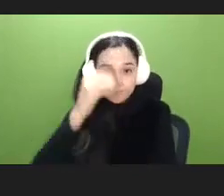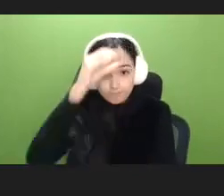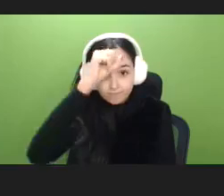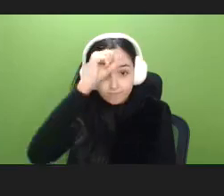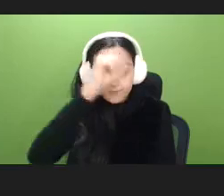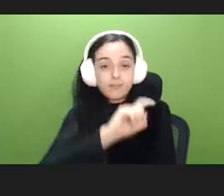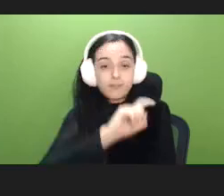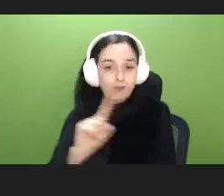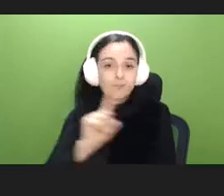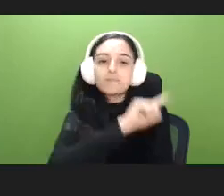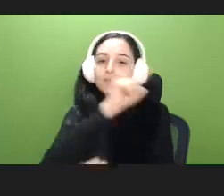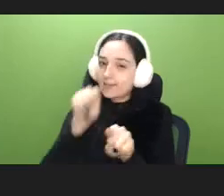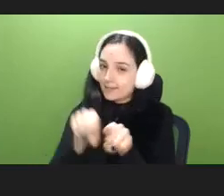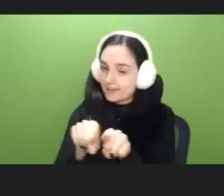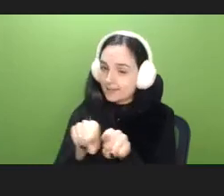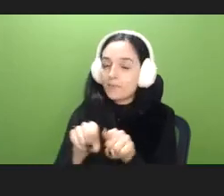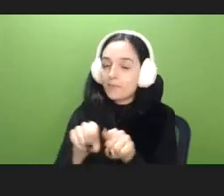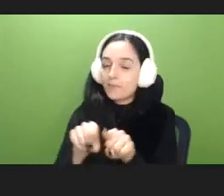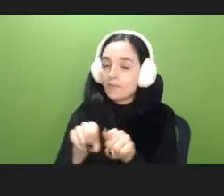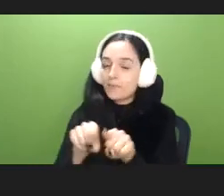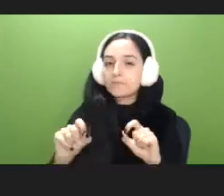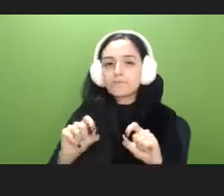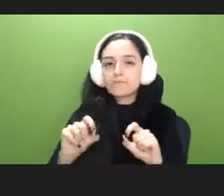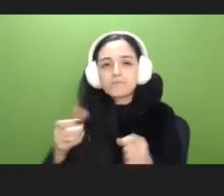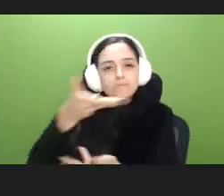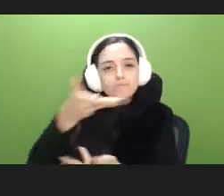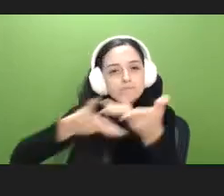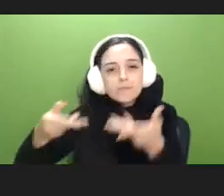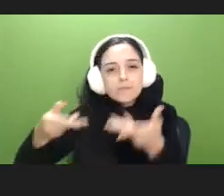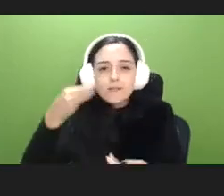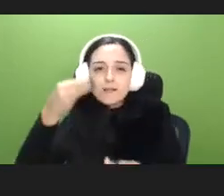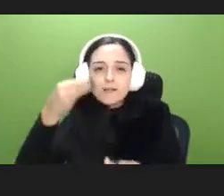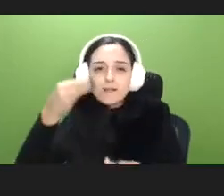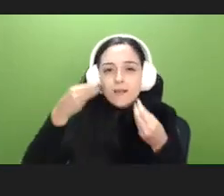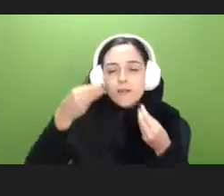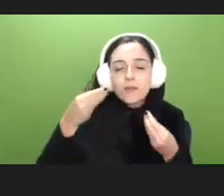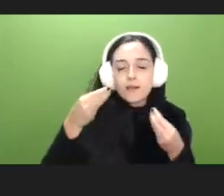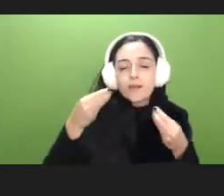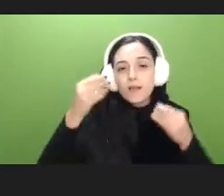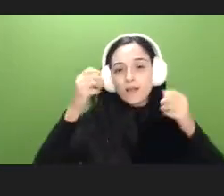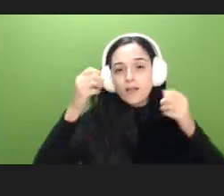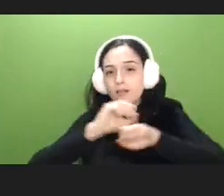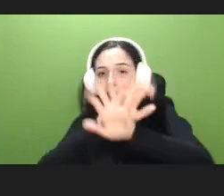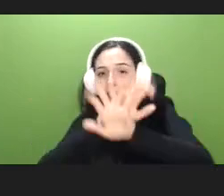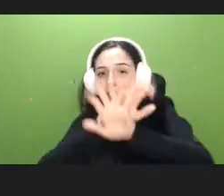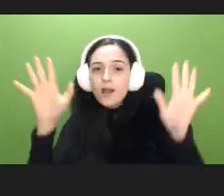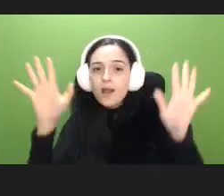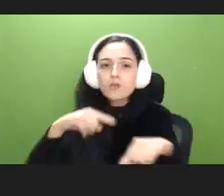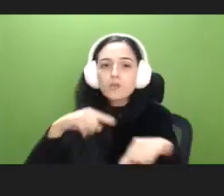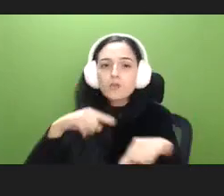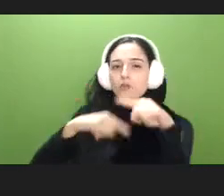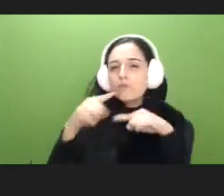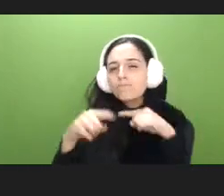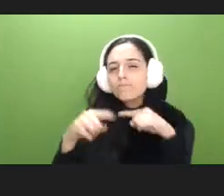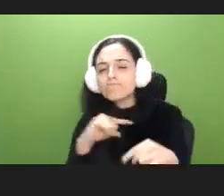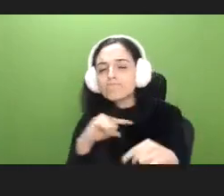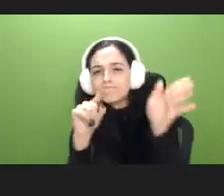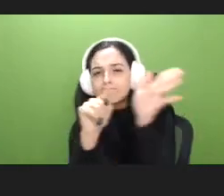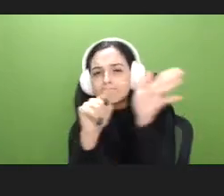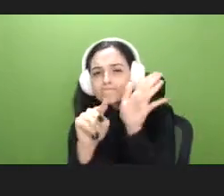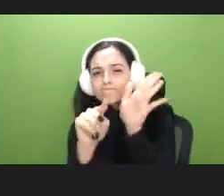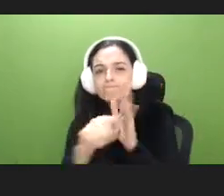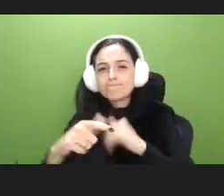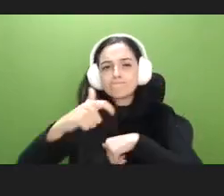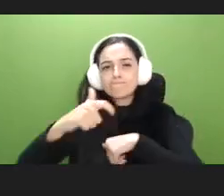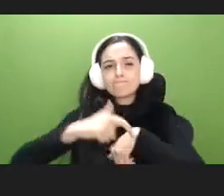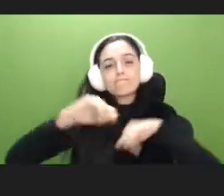experiências, esclarecimentos de dúvidas e fortalecimento da relação entre a comunidade e a universidade.